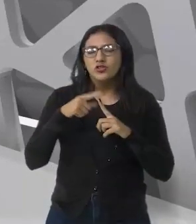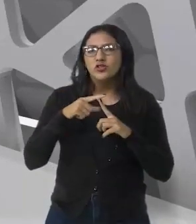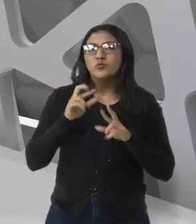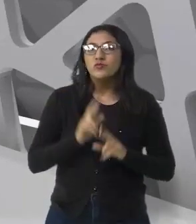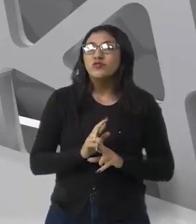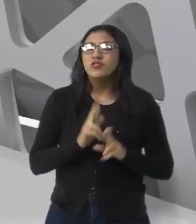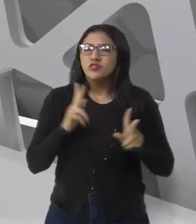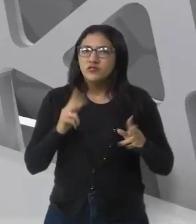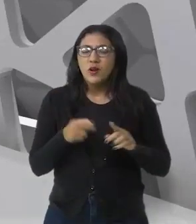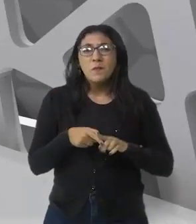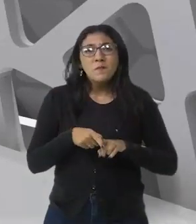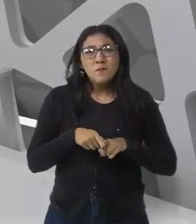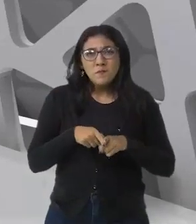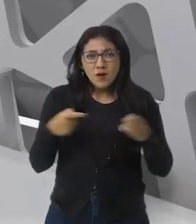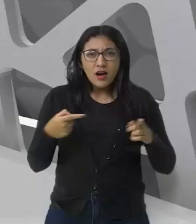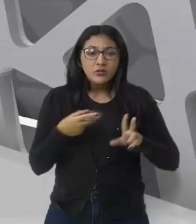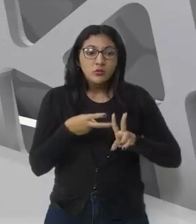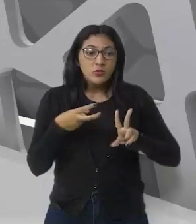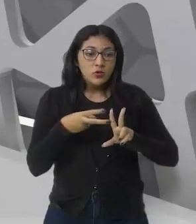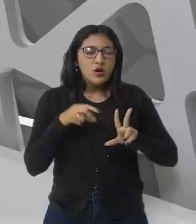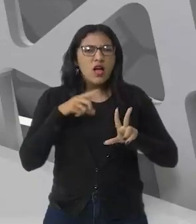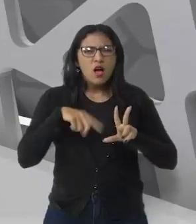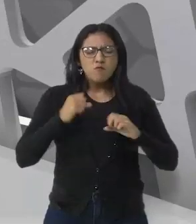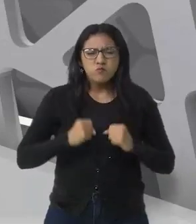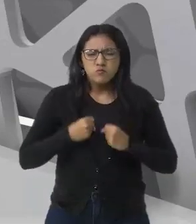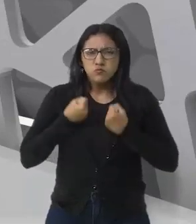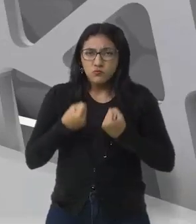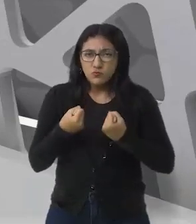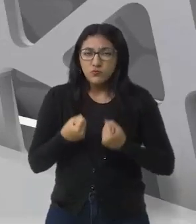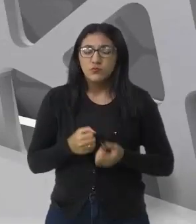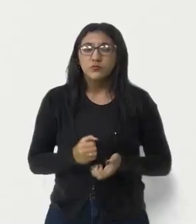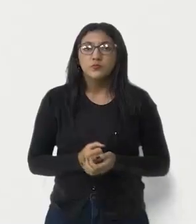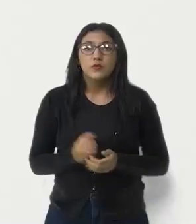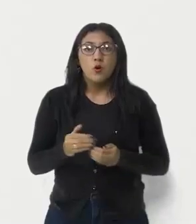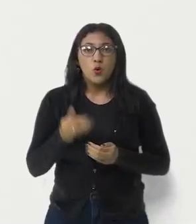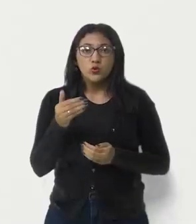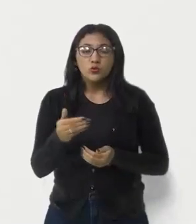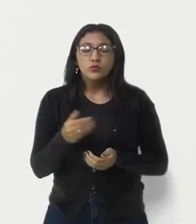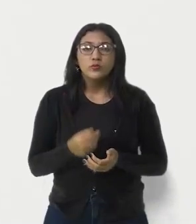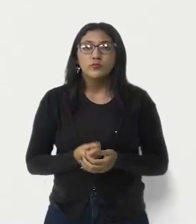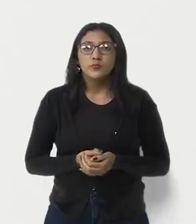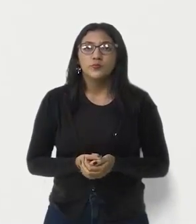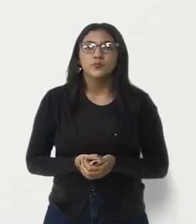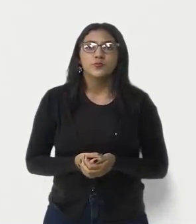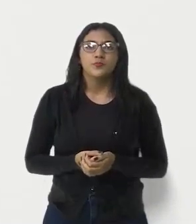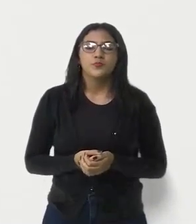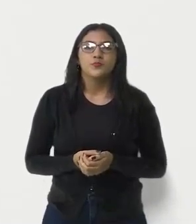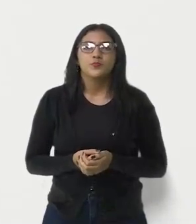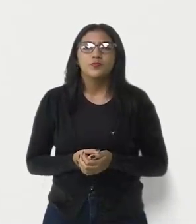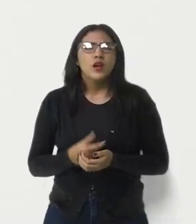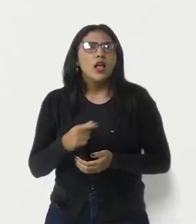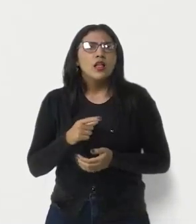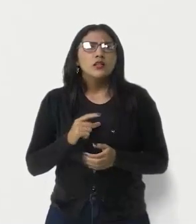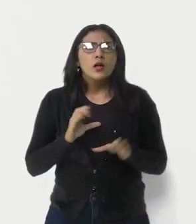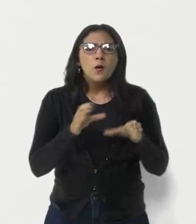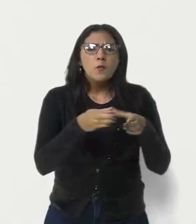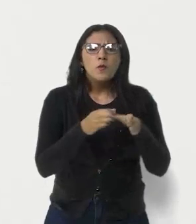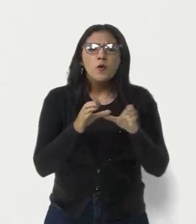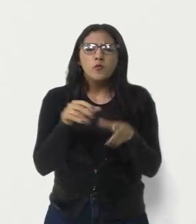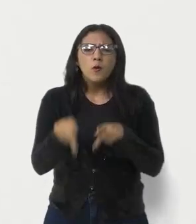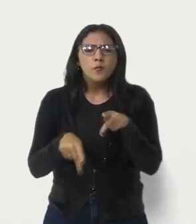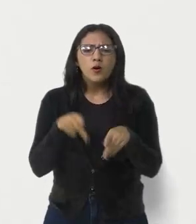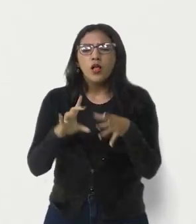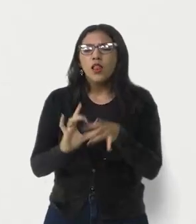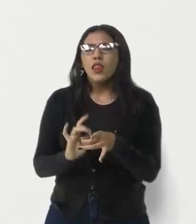os indígenas se reconhecem como povos resistentes. Continuando, então até os povos livres, isolados,